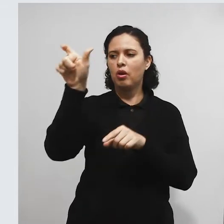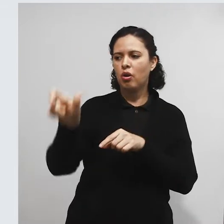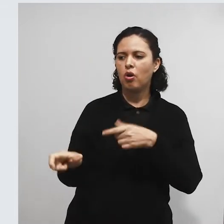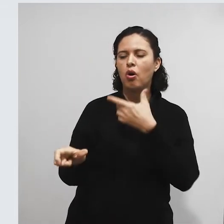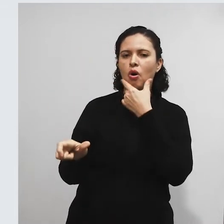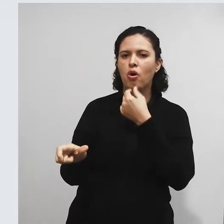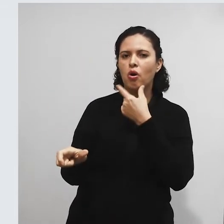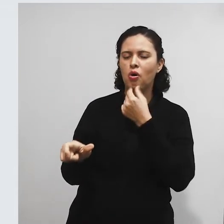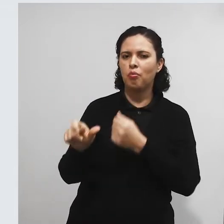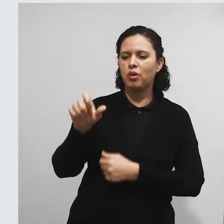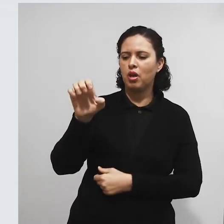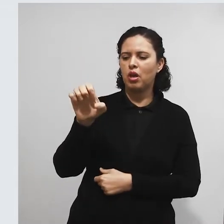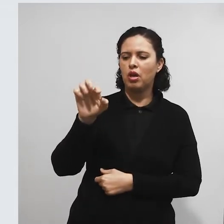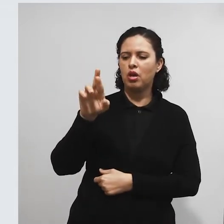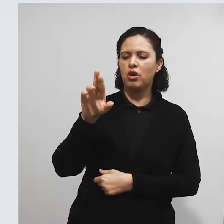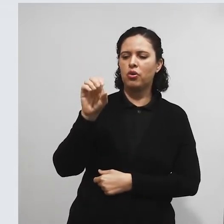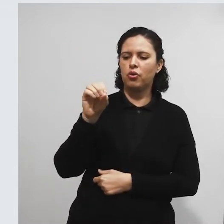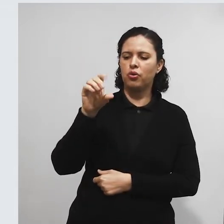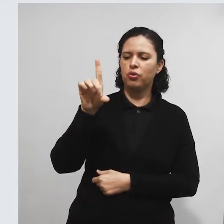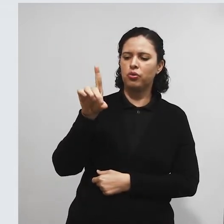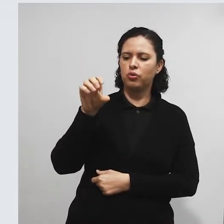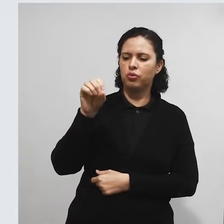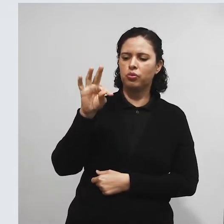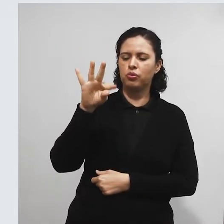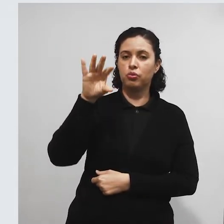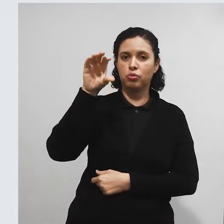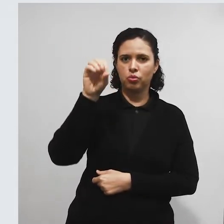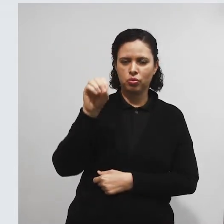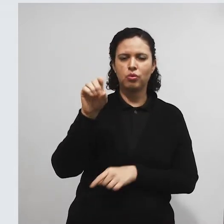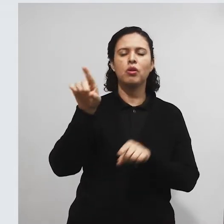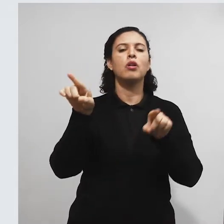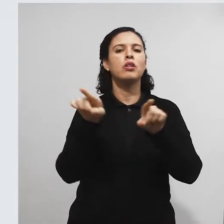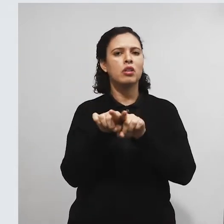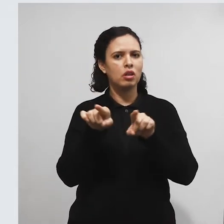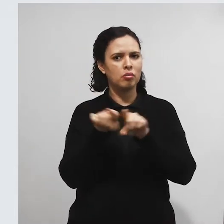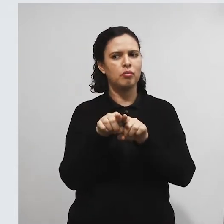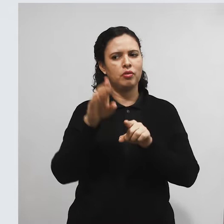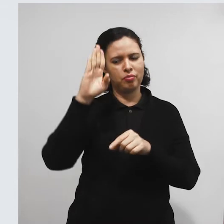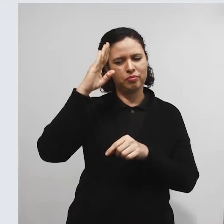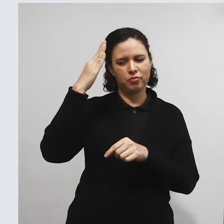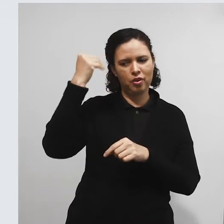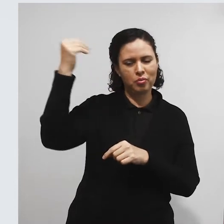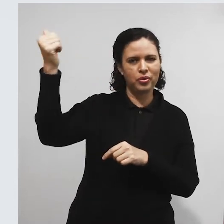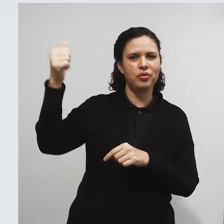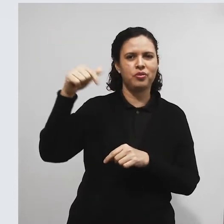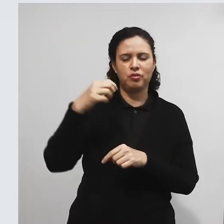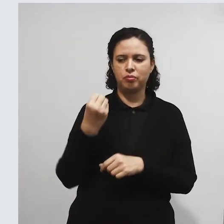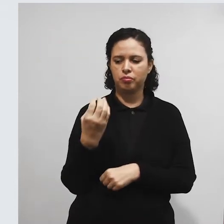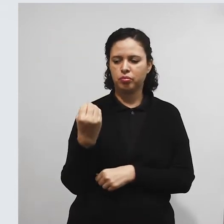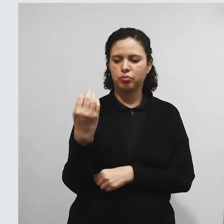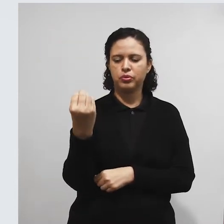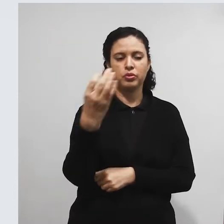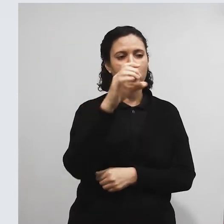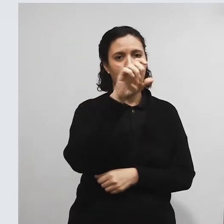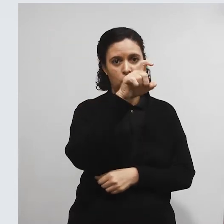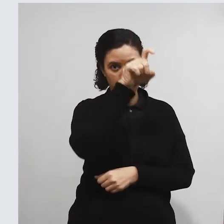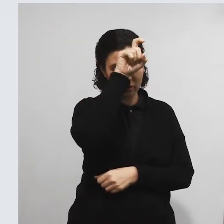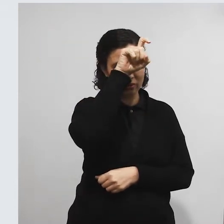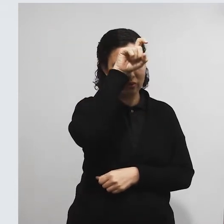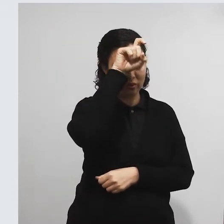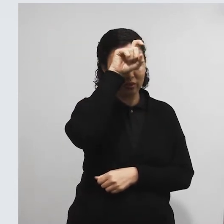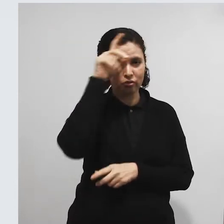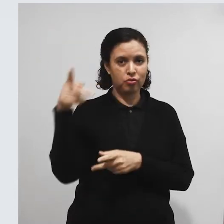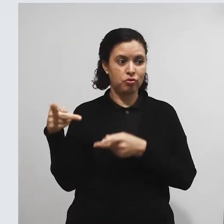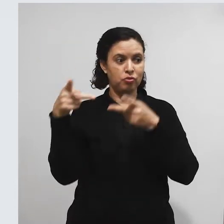grego antes de Platão, 200 anos antes de Platão, também foi passar uma temporada no Egito,